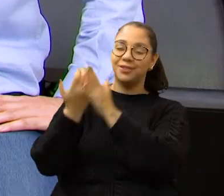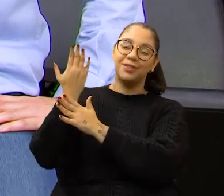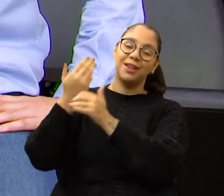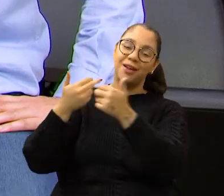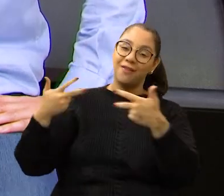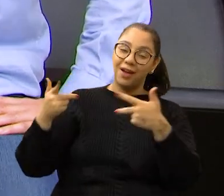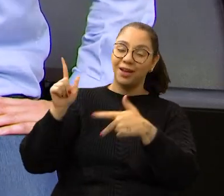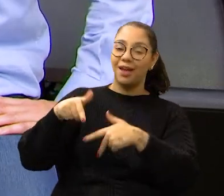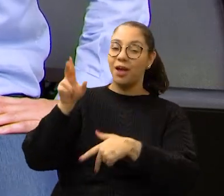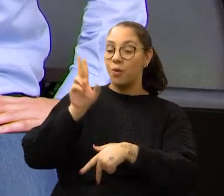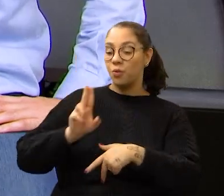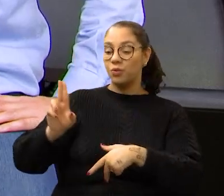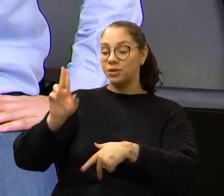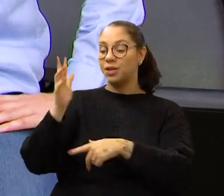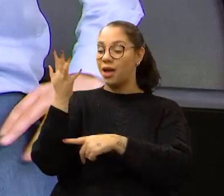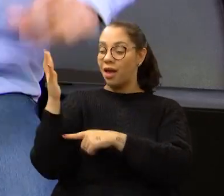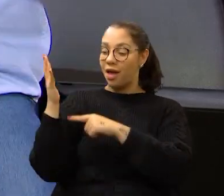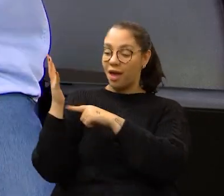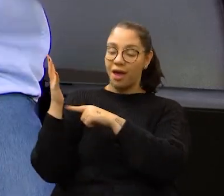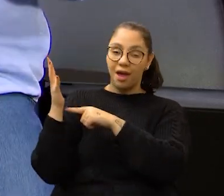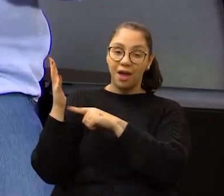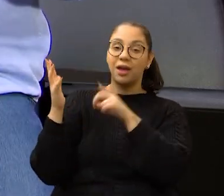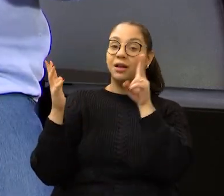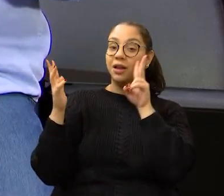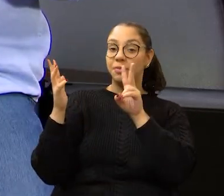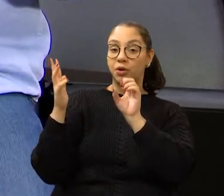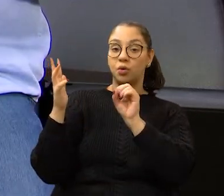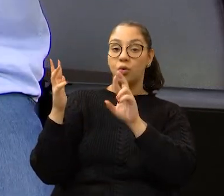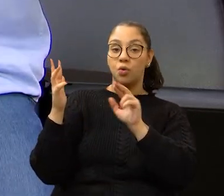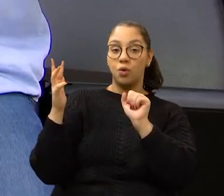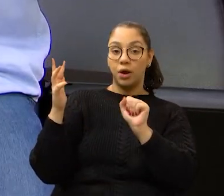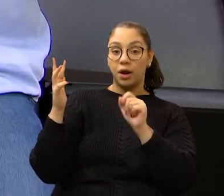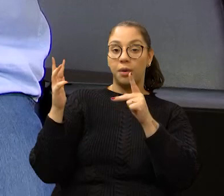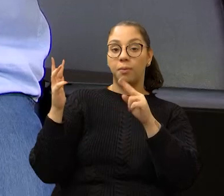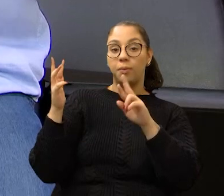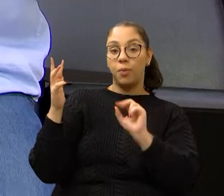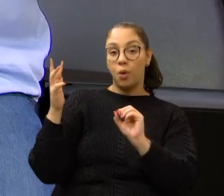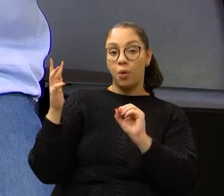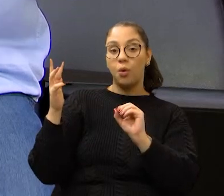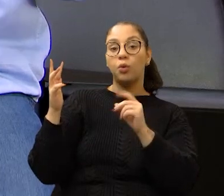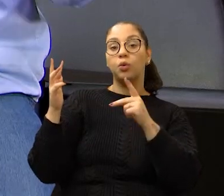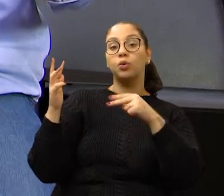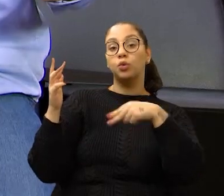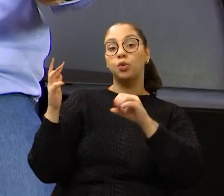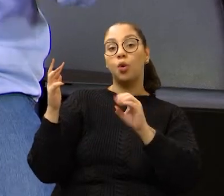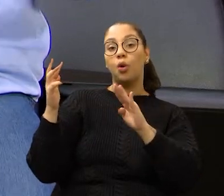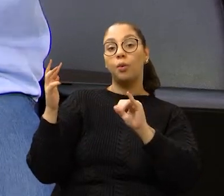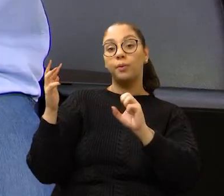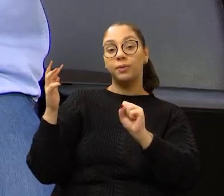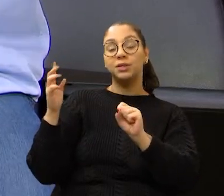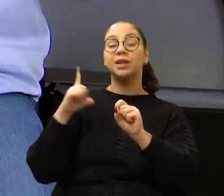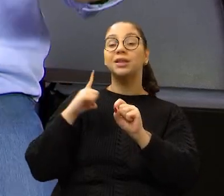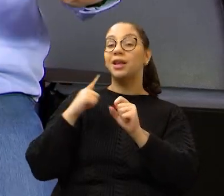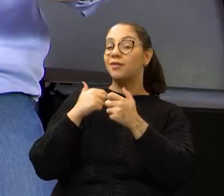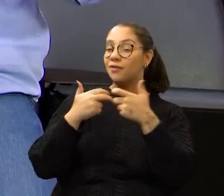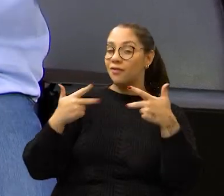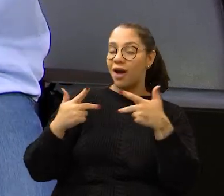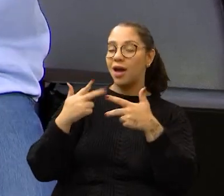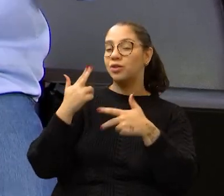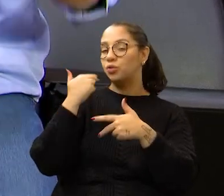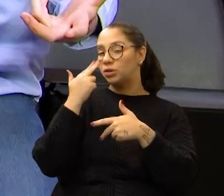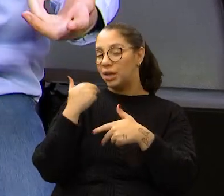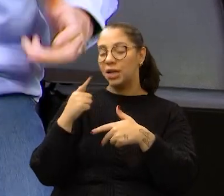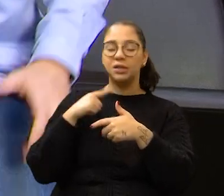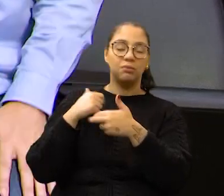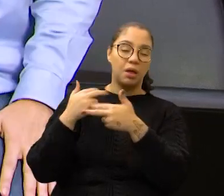criatividade ainda para poder utilizar o produto. Lembrando, Ora Pro Nobis é uma planta fonte de muitos nutrientes, é nativa,